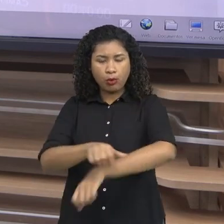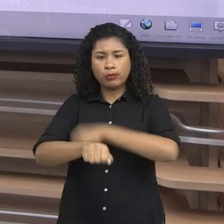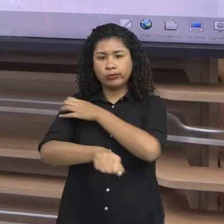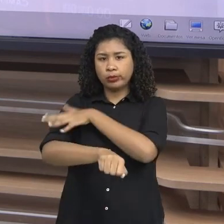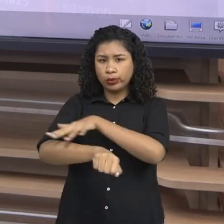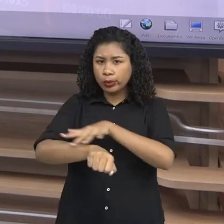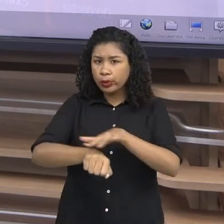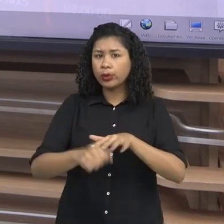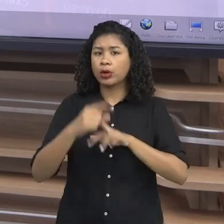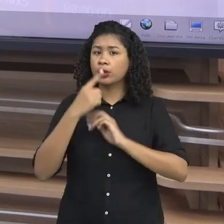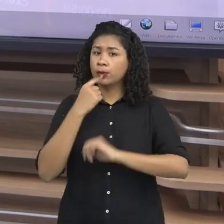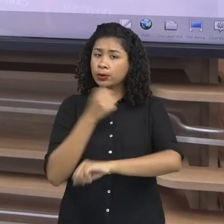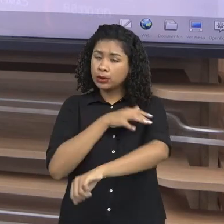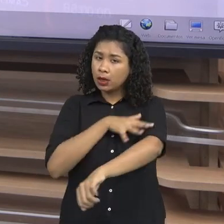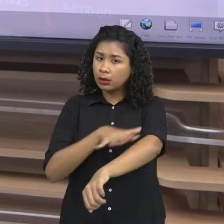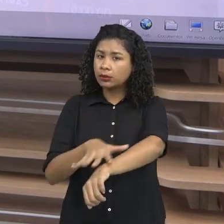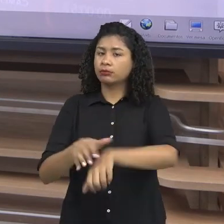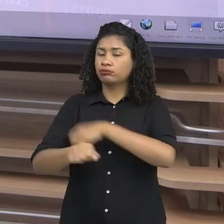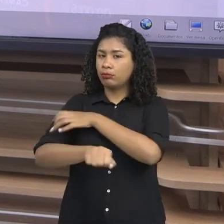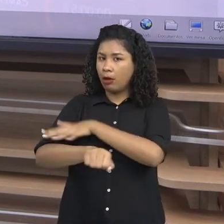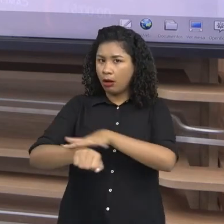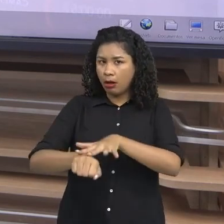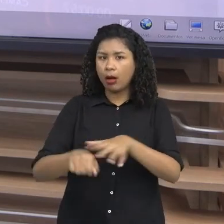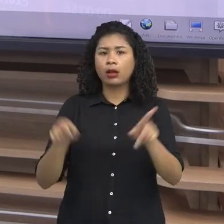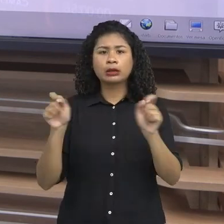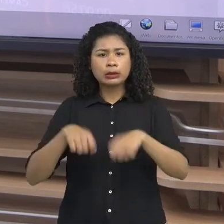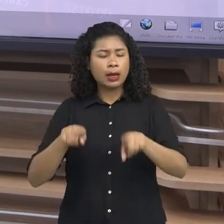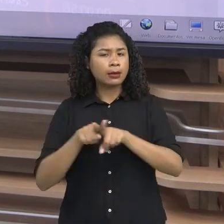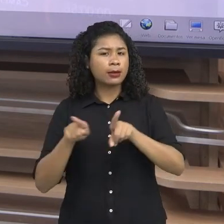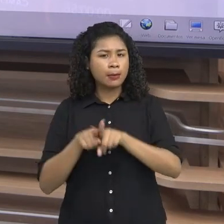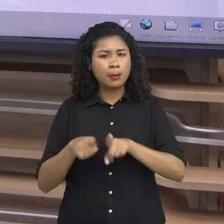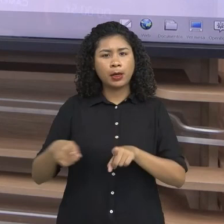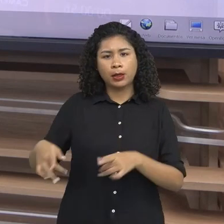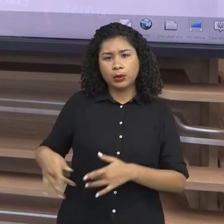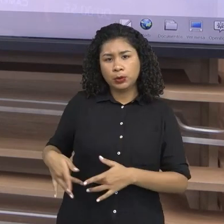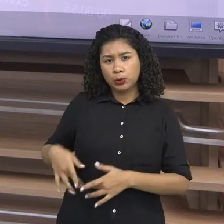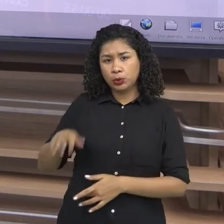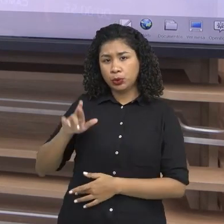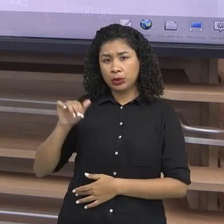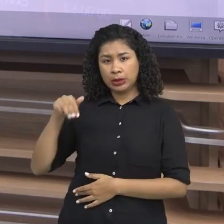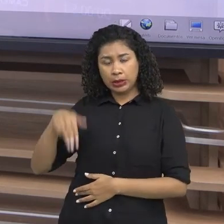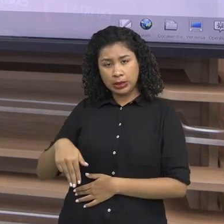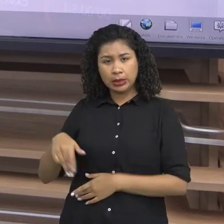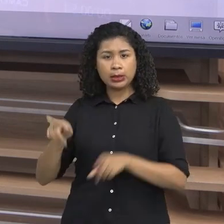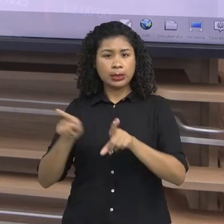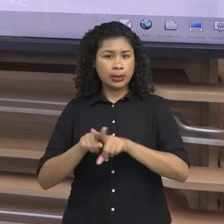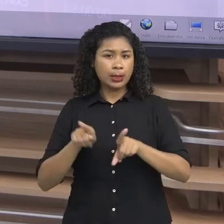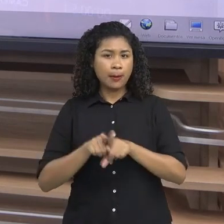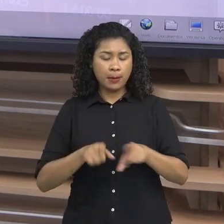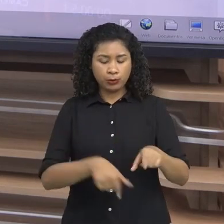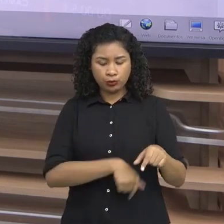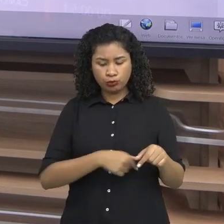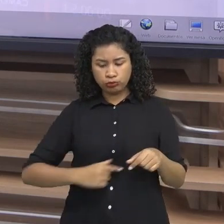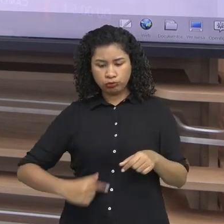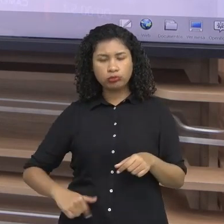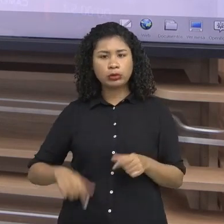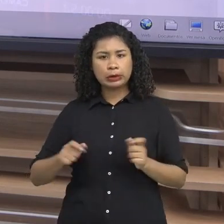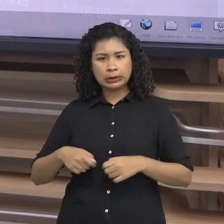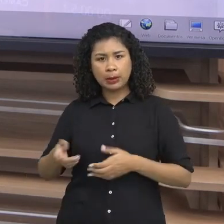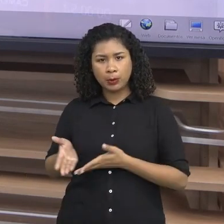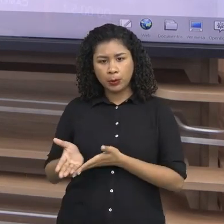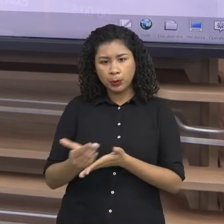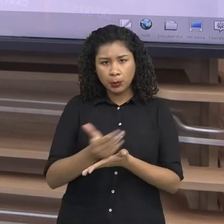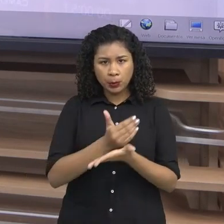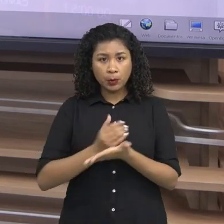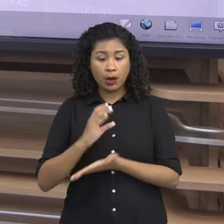do tecido ósseo, pode retirar dos rins ou também do intestino, né? Então a função desse hormônio é justamente essa: retirar